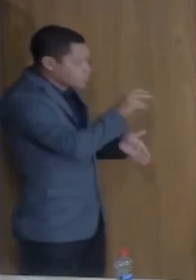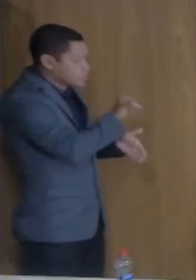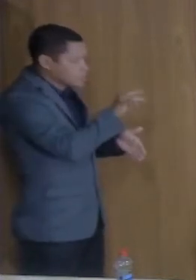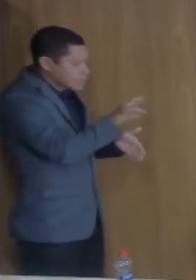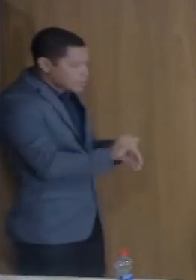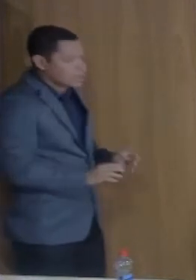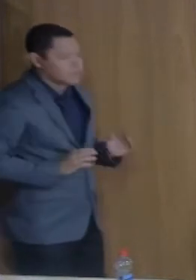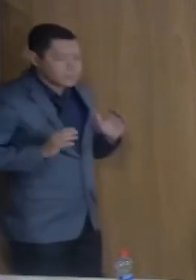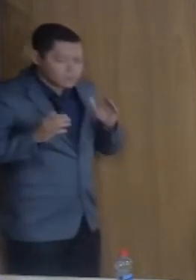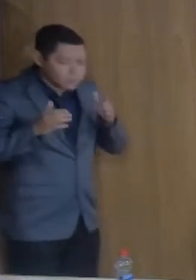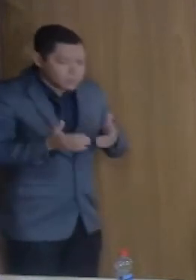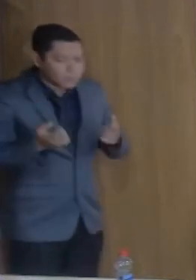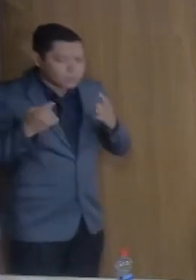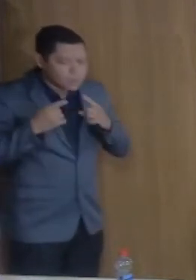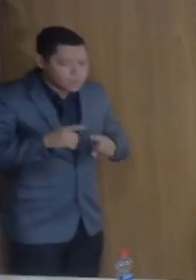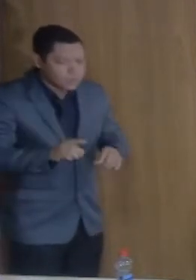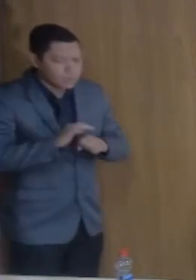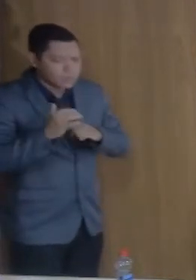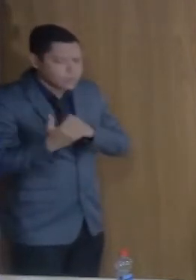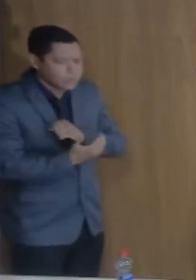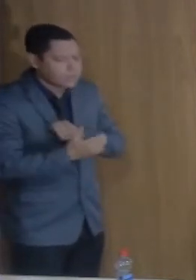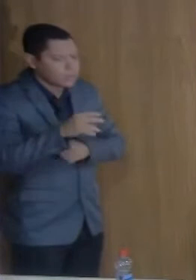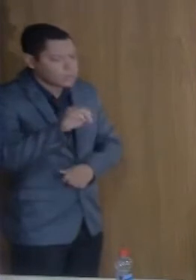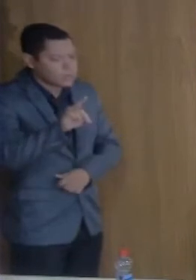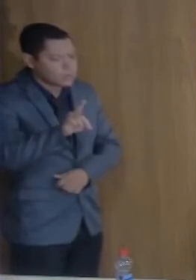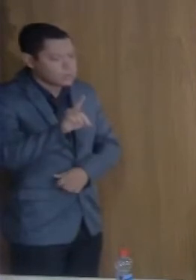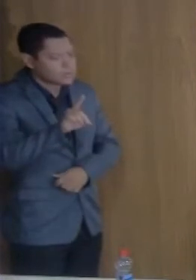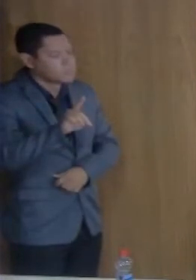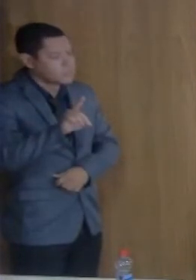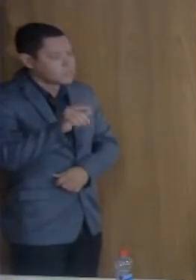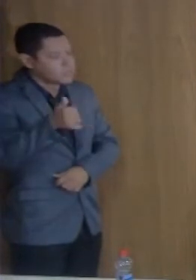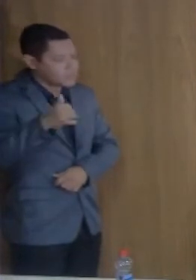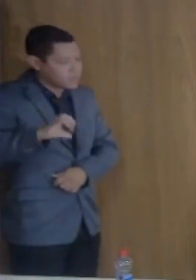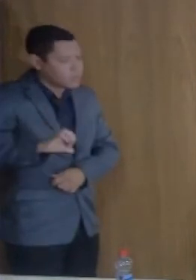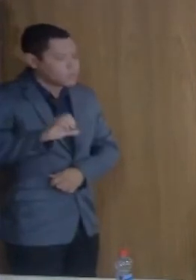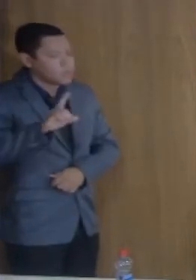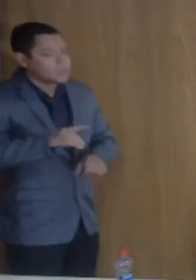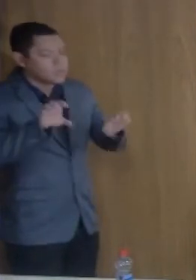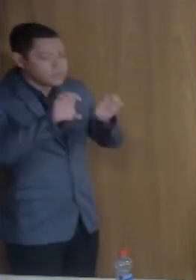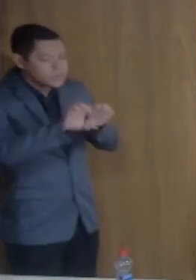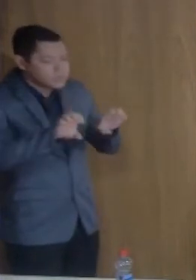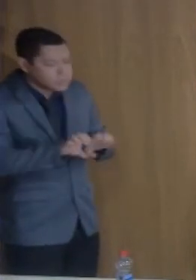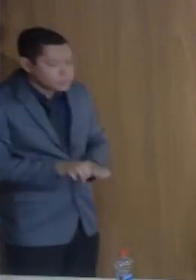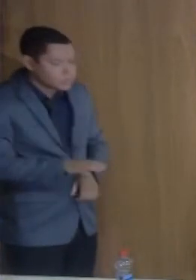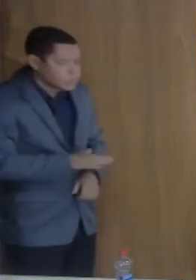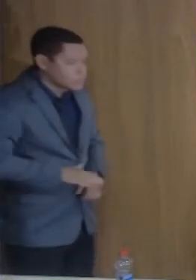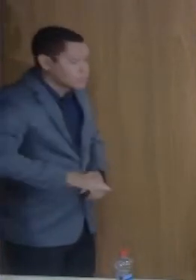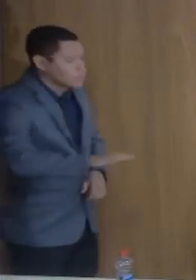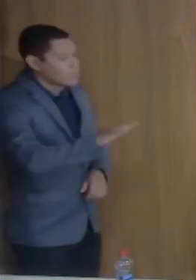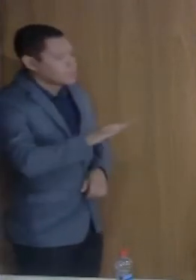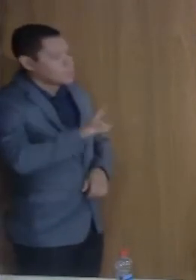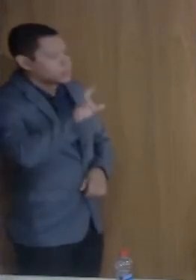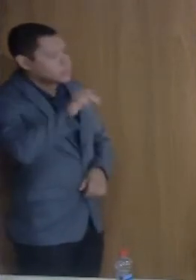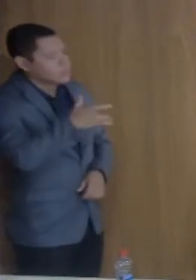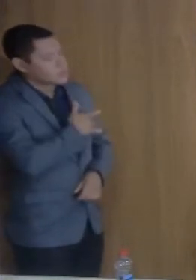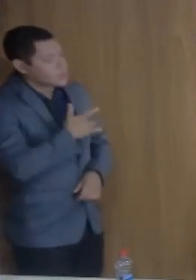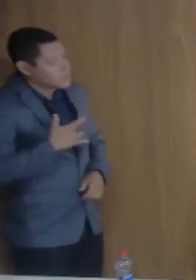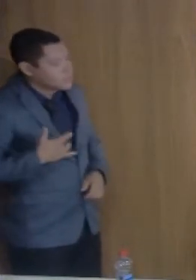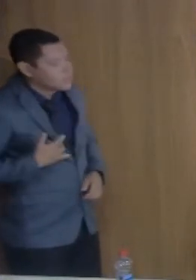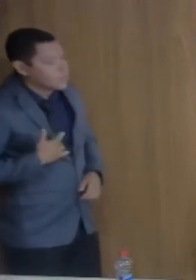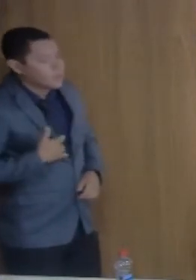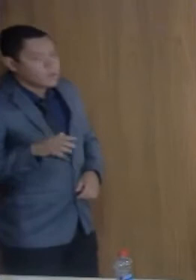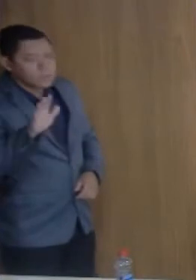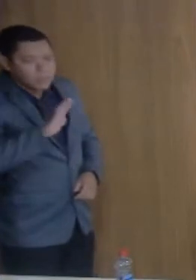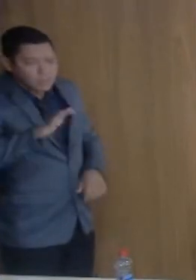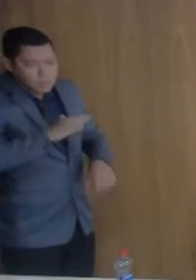do enfrentamento à Covid-19 e estrutura física das unidades de saúde. A despeito do cenário de